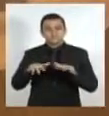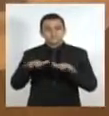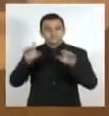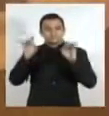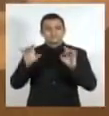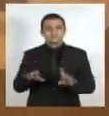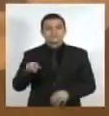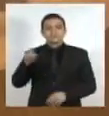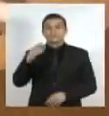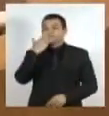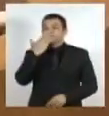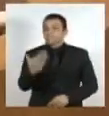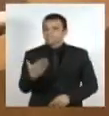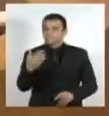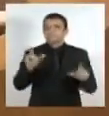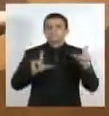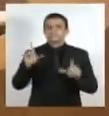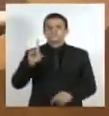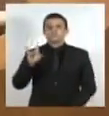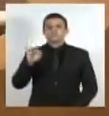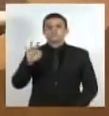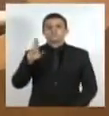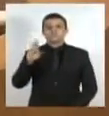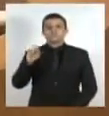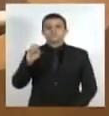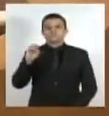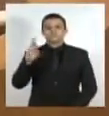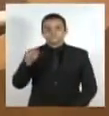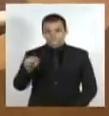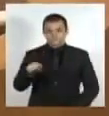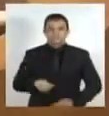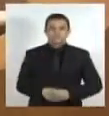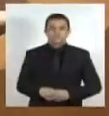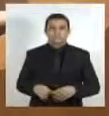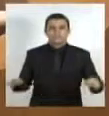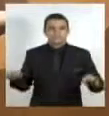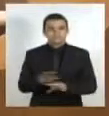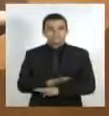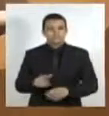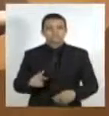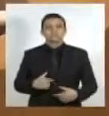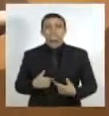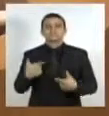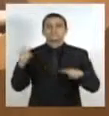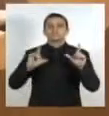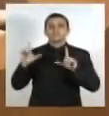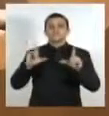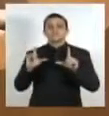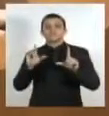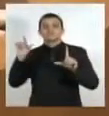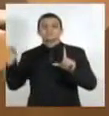forte, também muito eloquente. Ao sair da televisão,